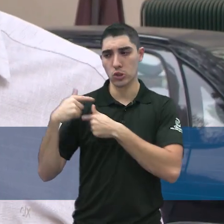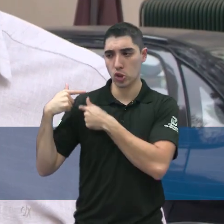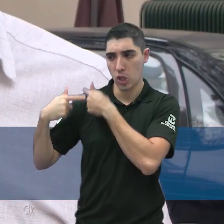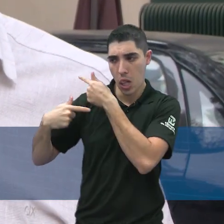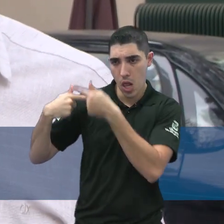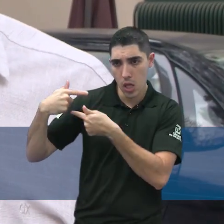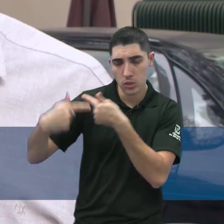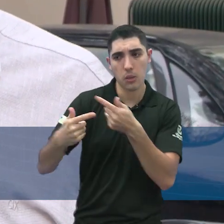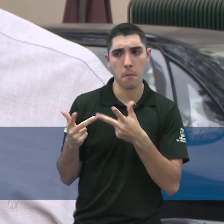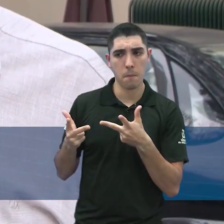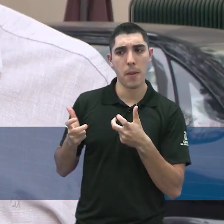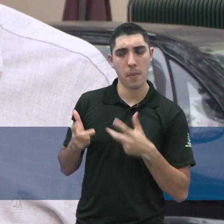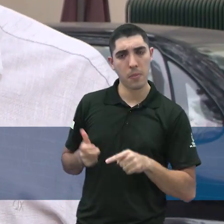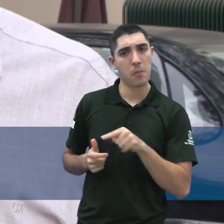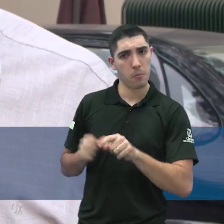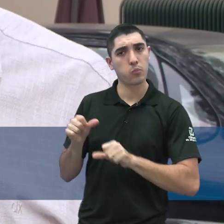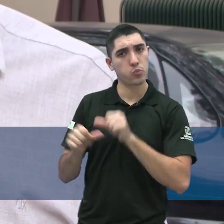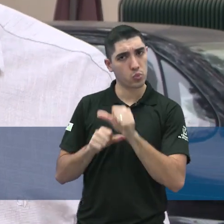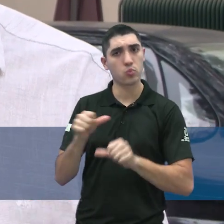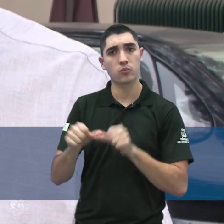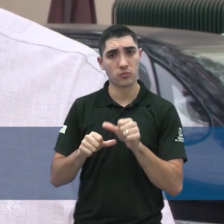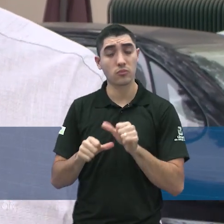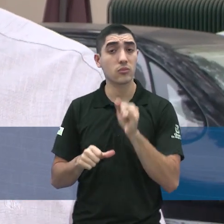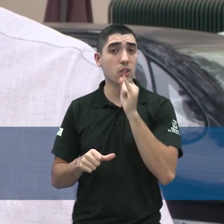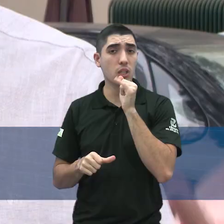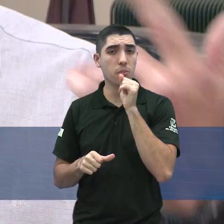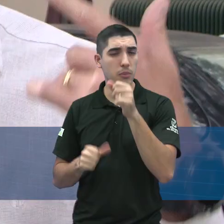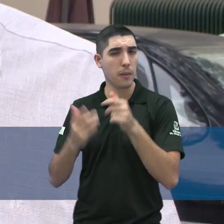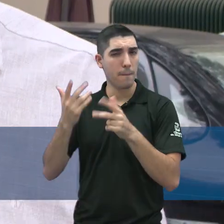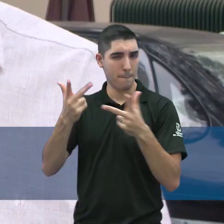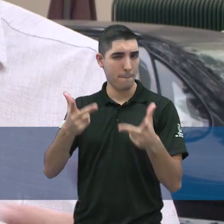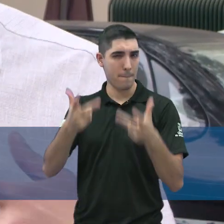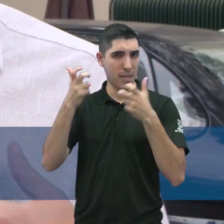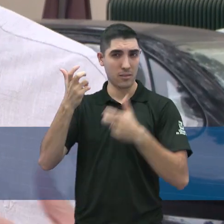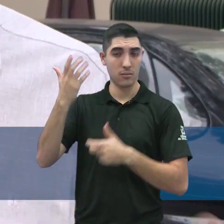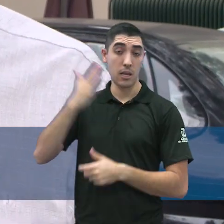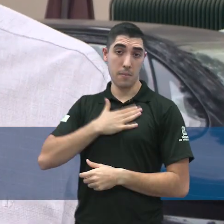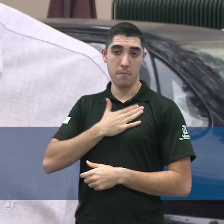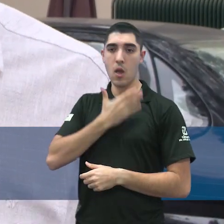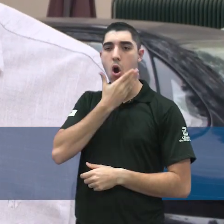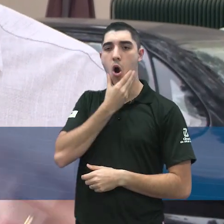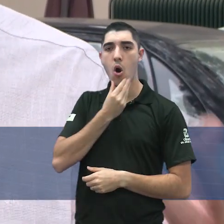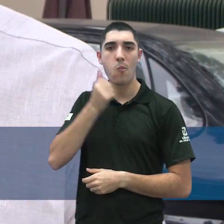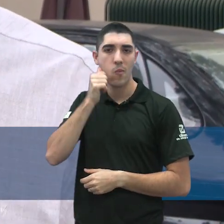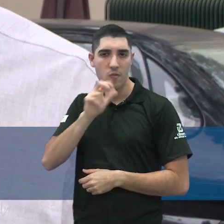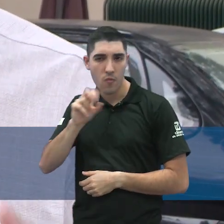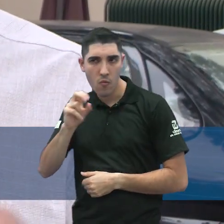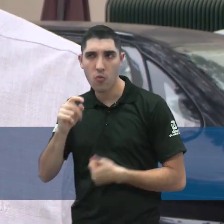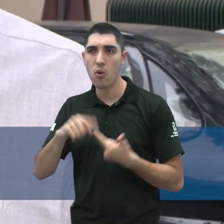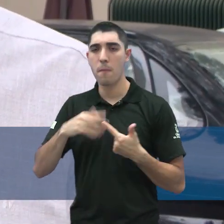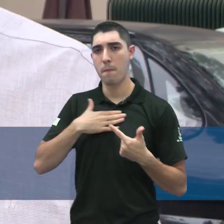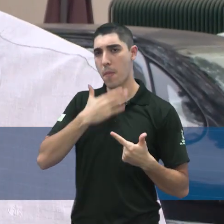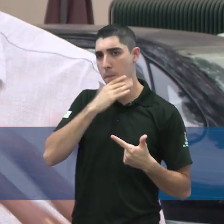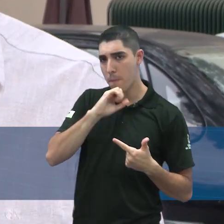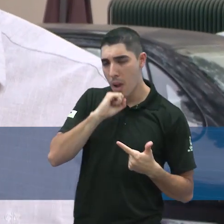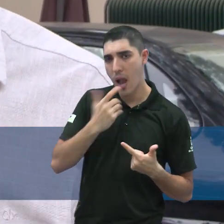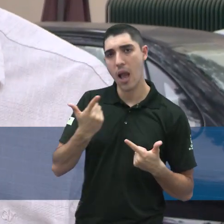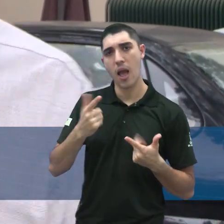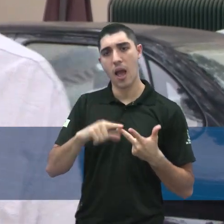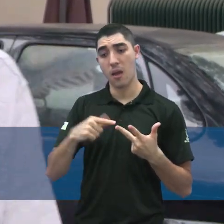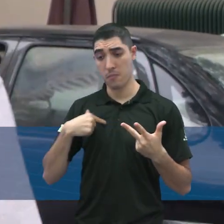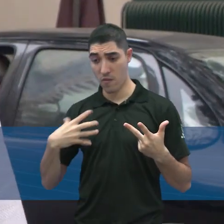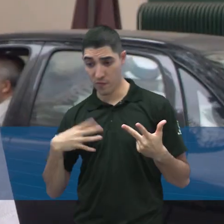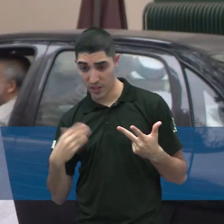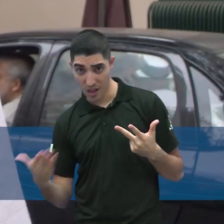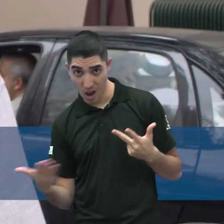geração. É algo que, se você fizer um retrocesso, por exemplo, nos meus avós, para os meus pais, a minha geração e dos